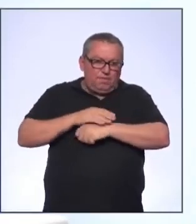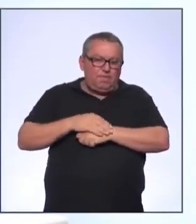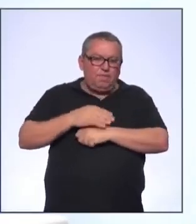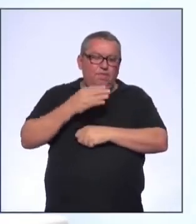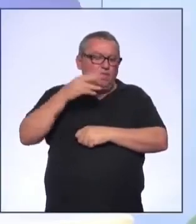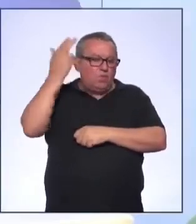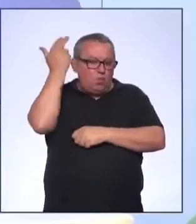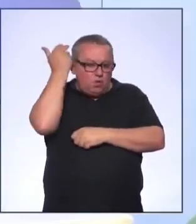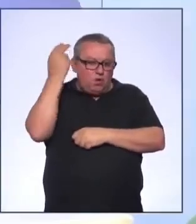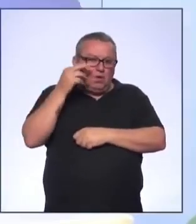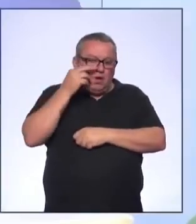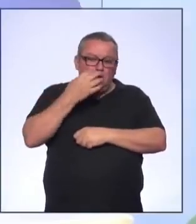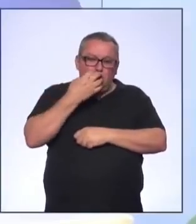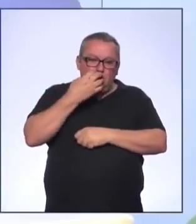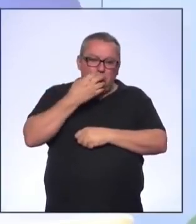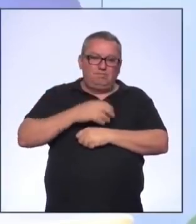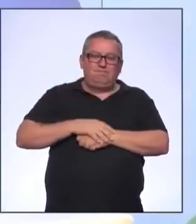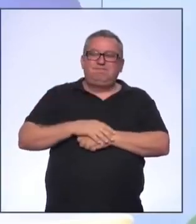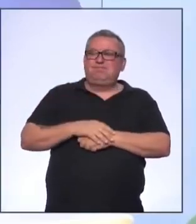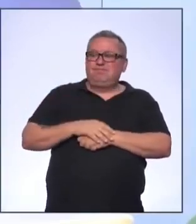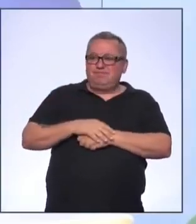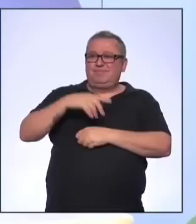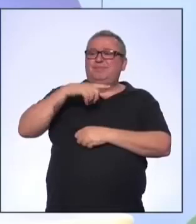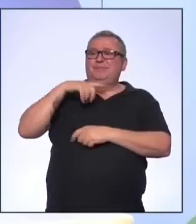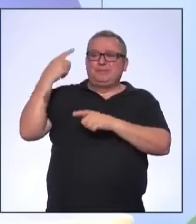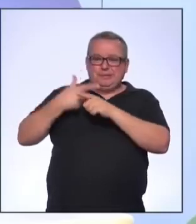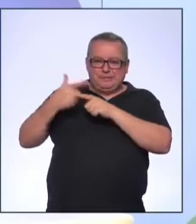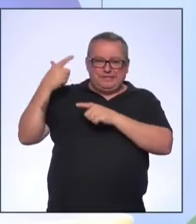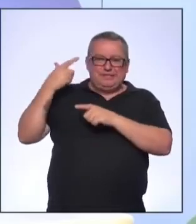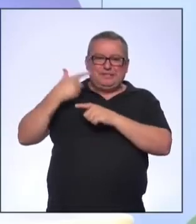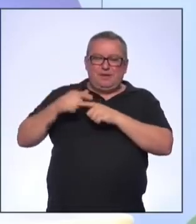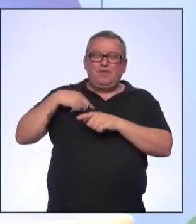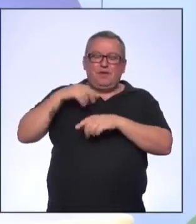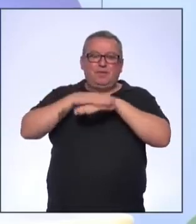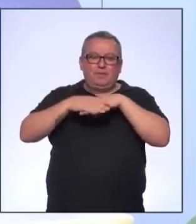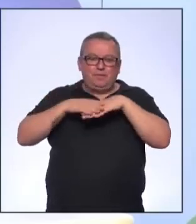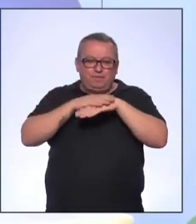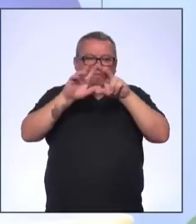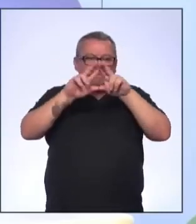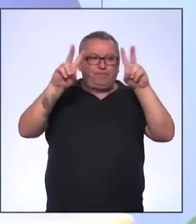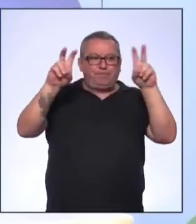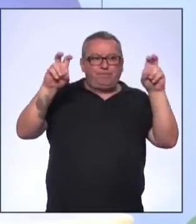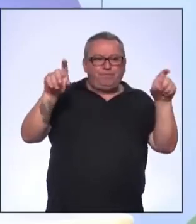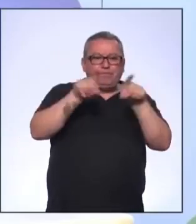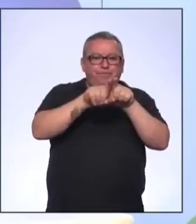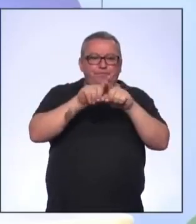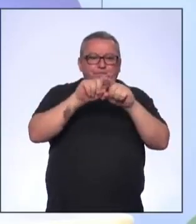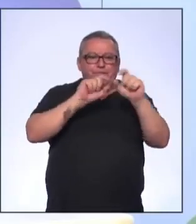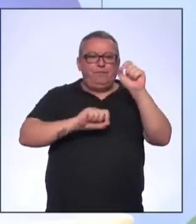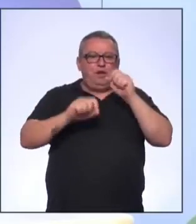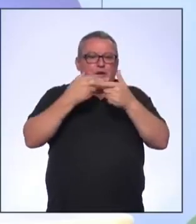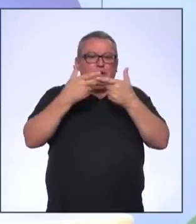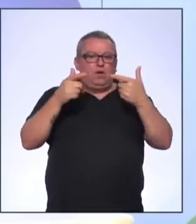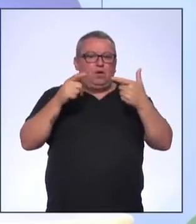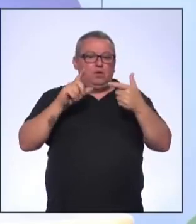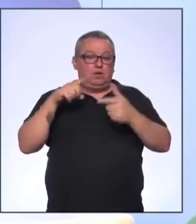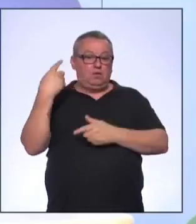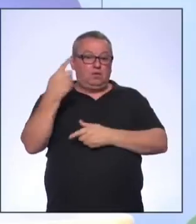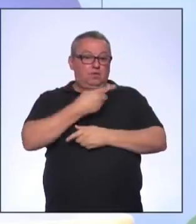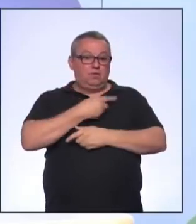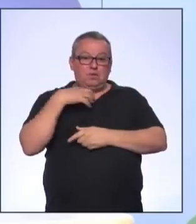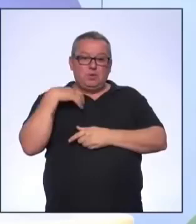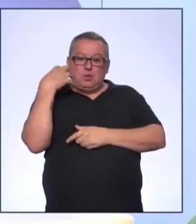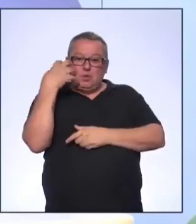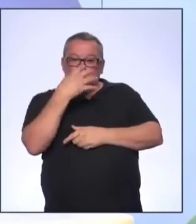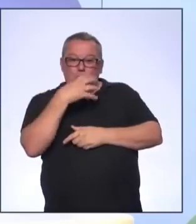É polêmico. Já conversei com alguns alunos sobre este assunto. E assim, é aquela questão, nós somos